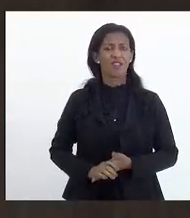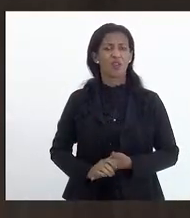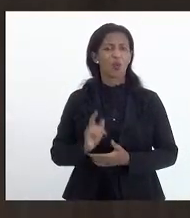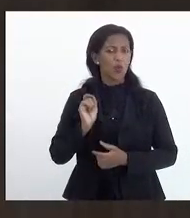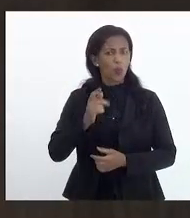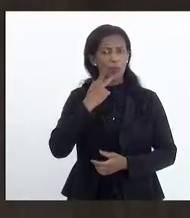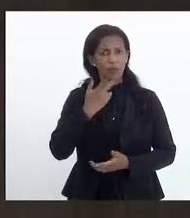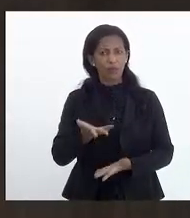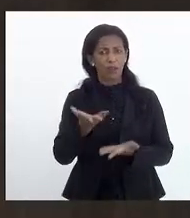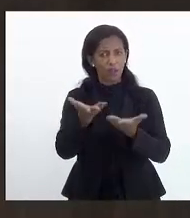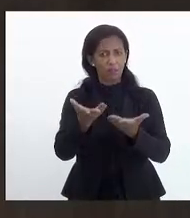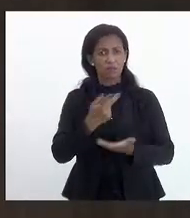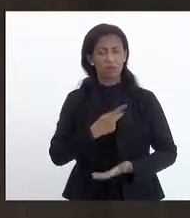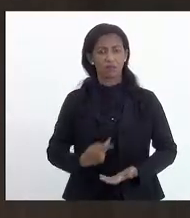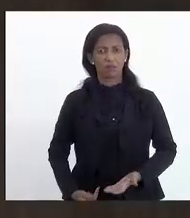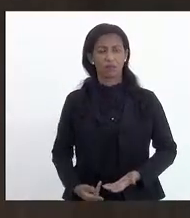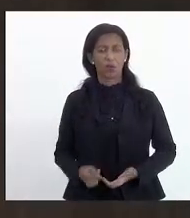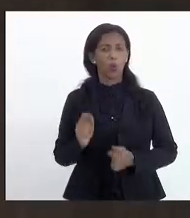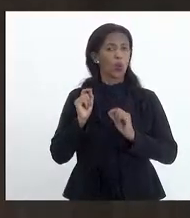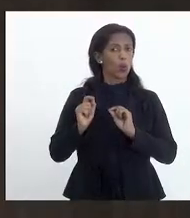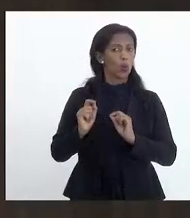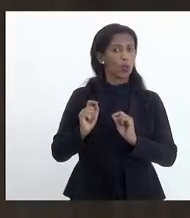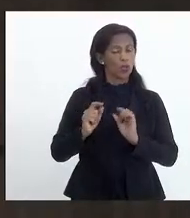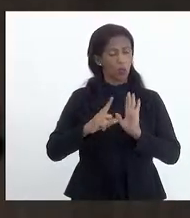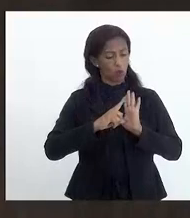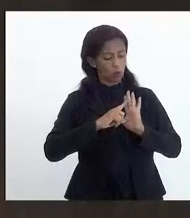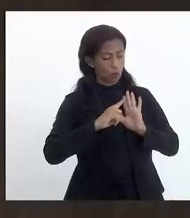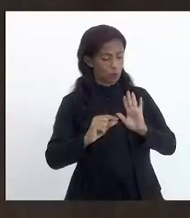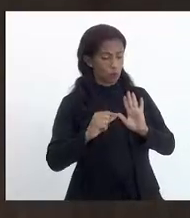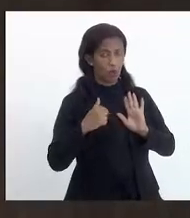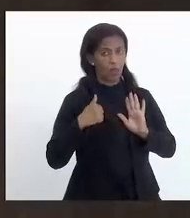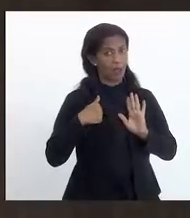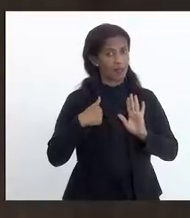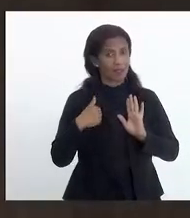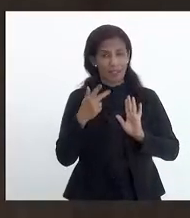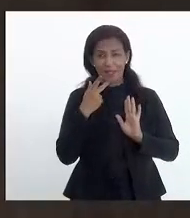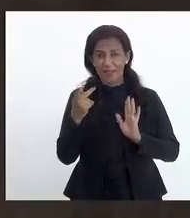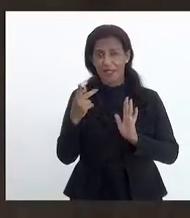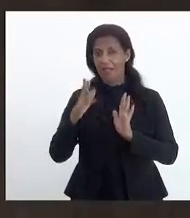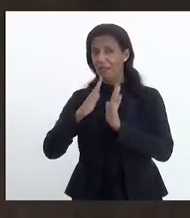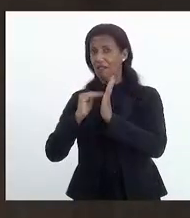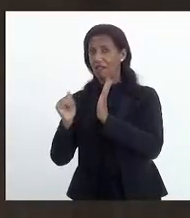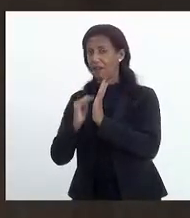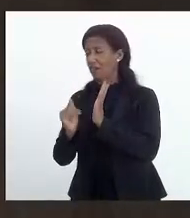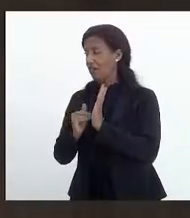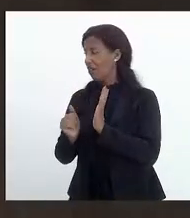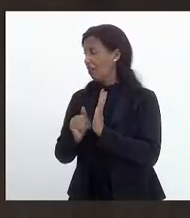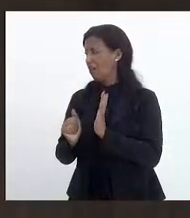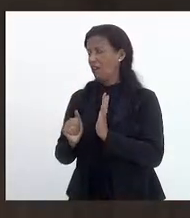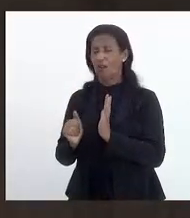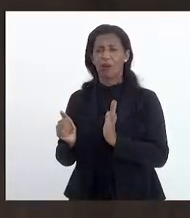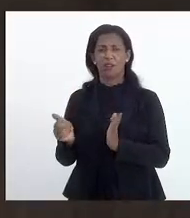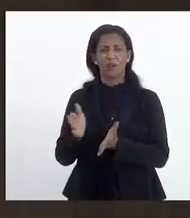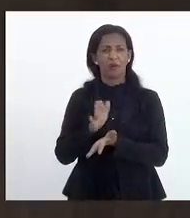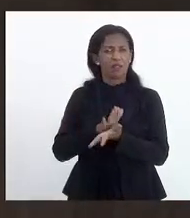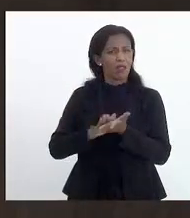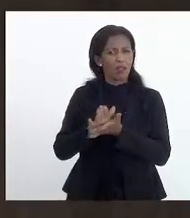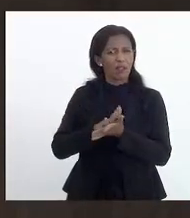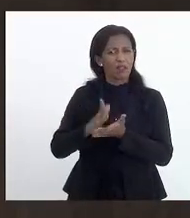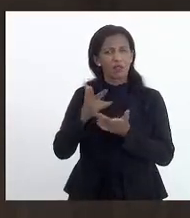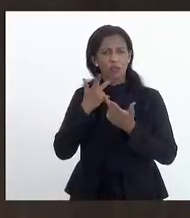prega Vossa Excelência. O que eu ponderei aqui, sem desfazer em nada do que Vossa Excelência